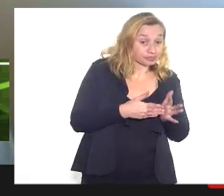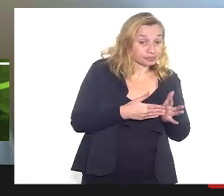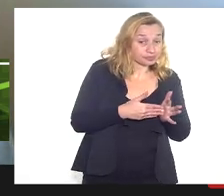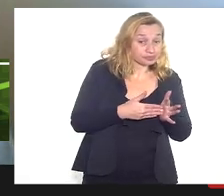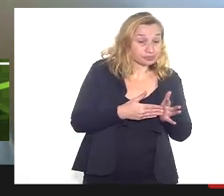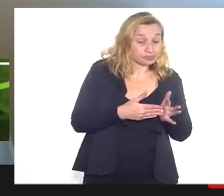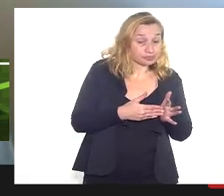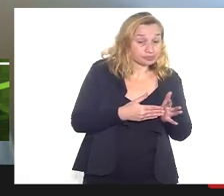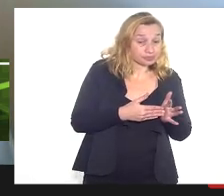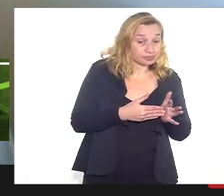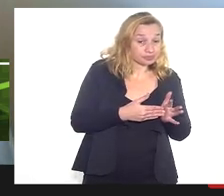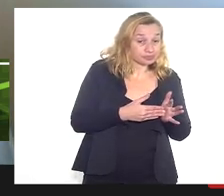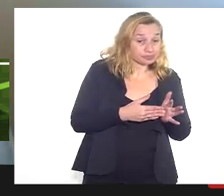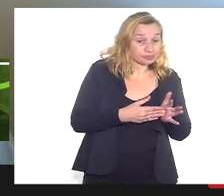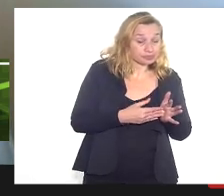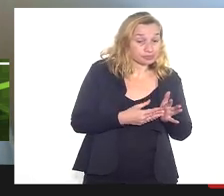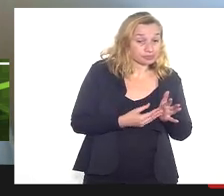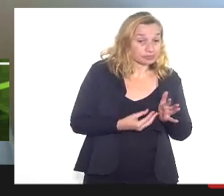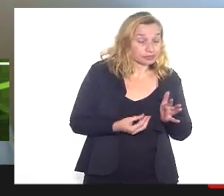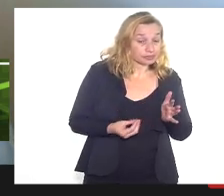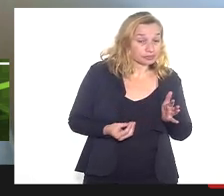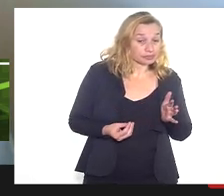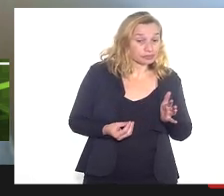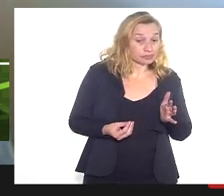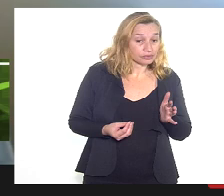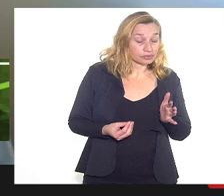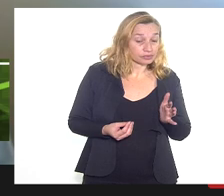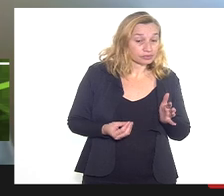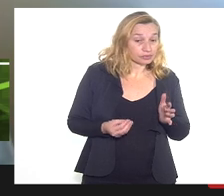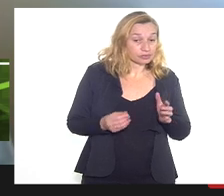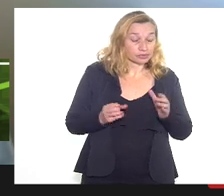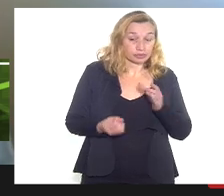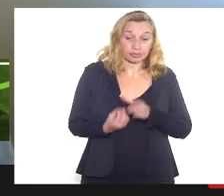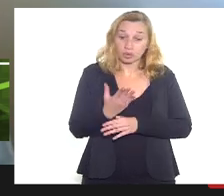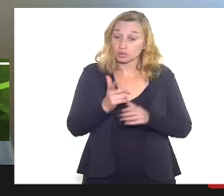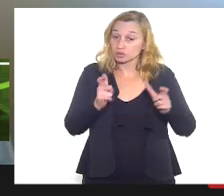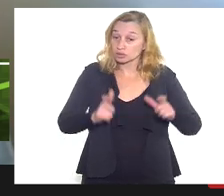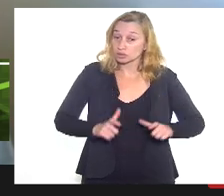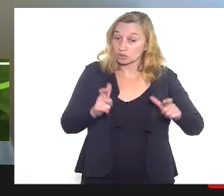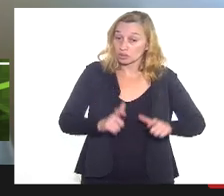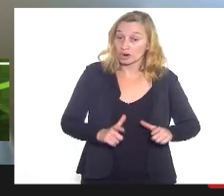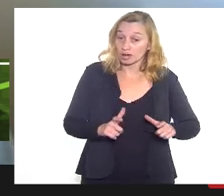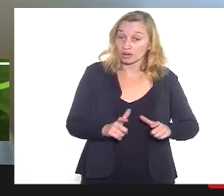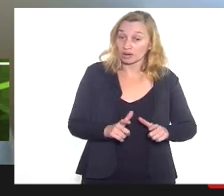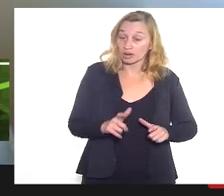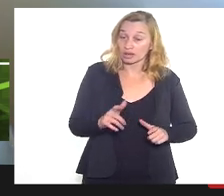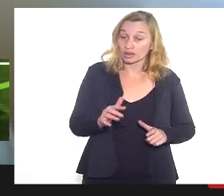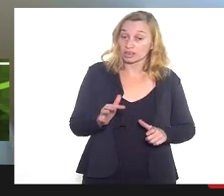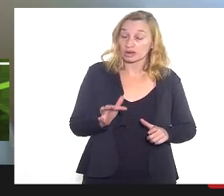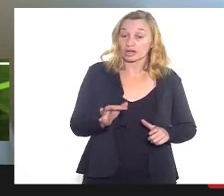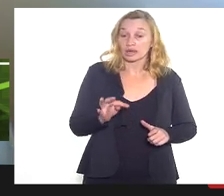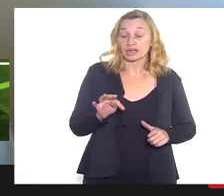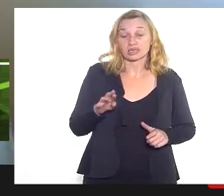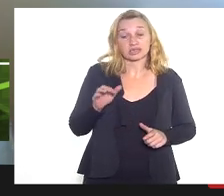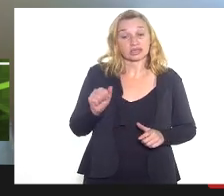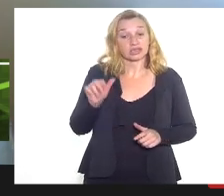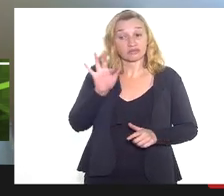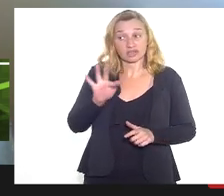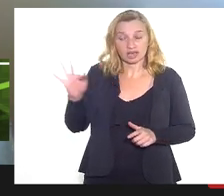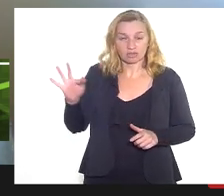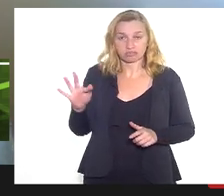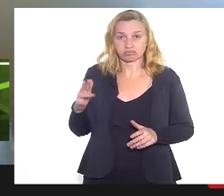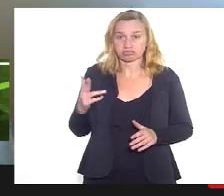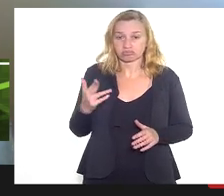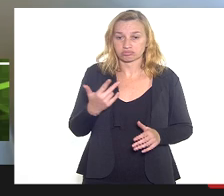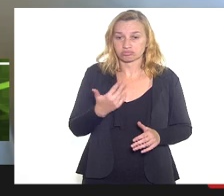com a definição de vida útil que dava a Receita Federal, não há que se falar,